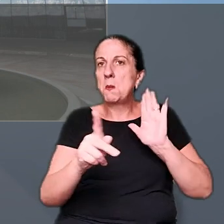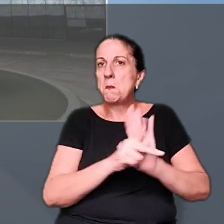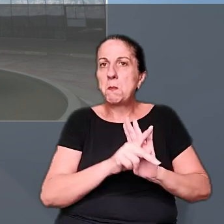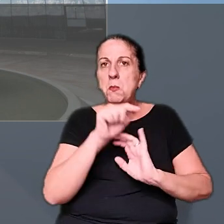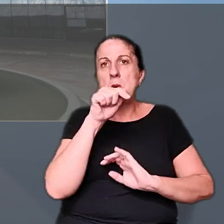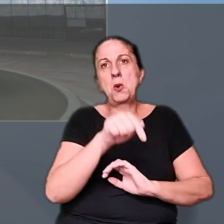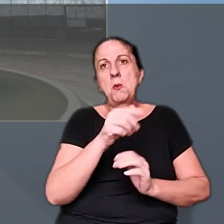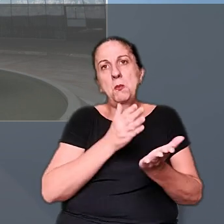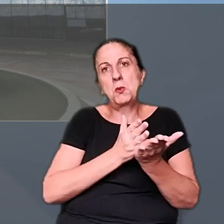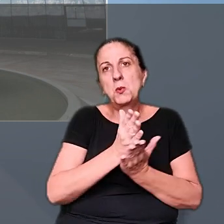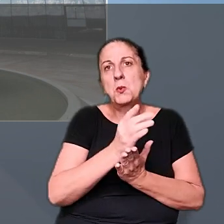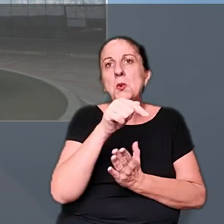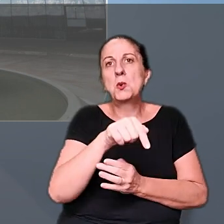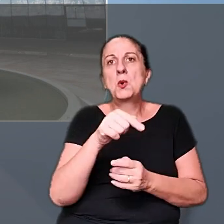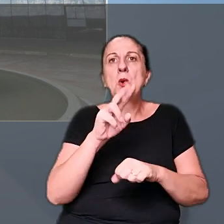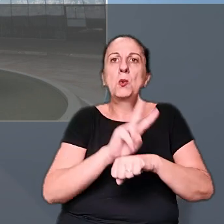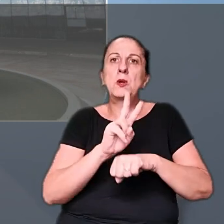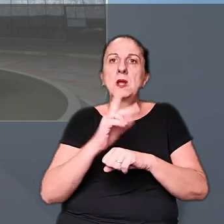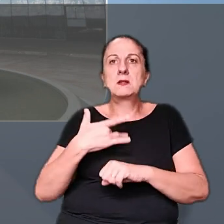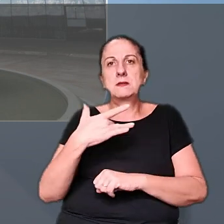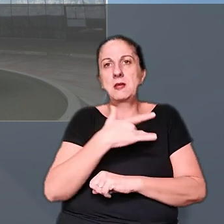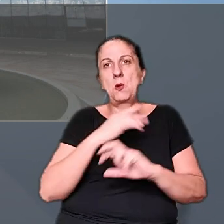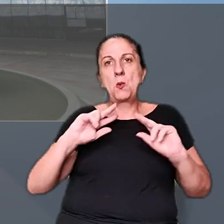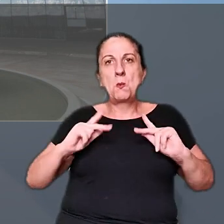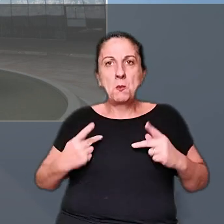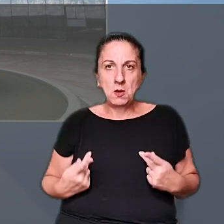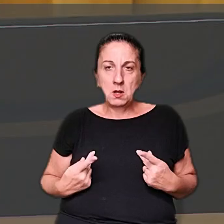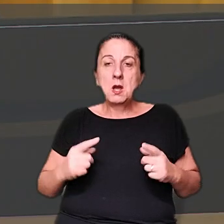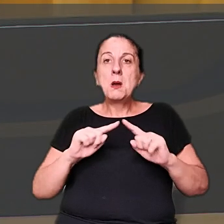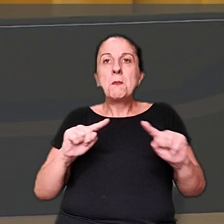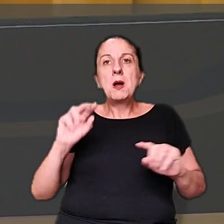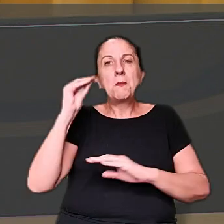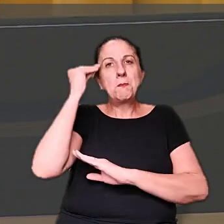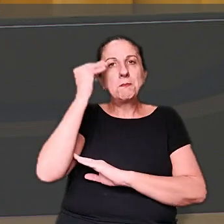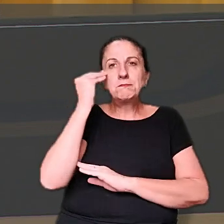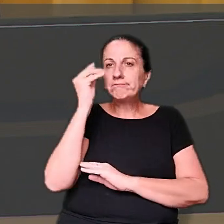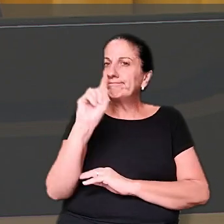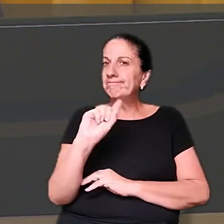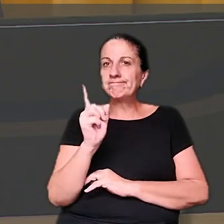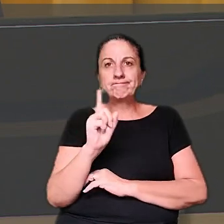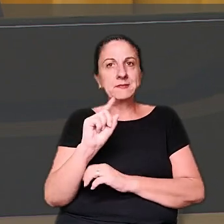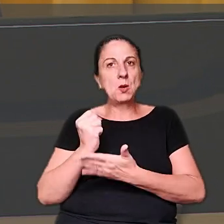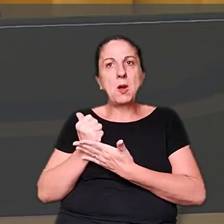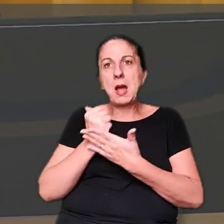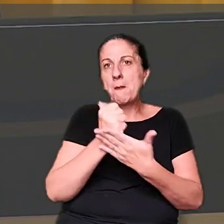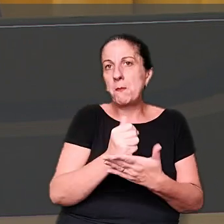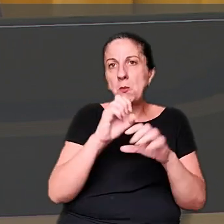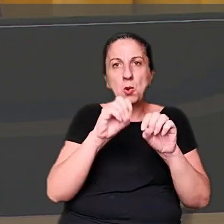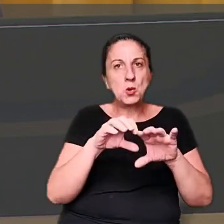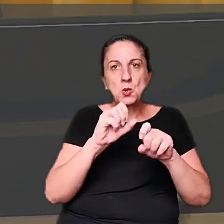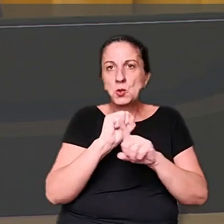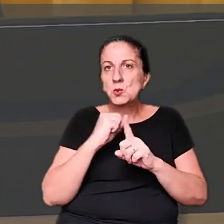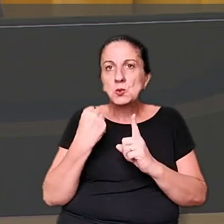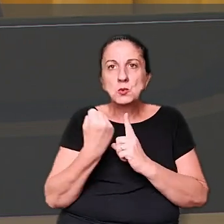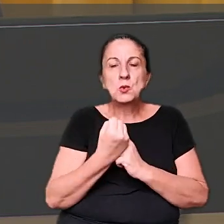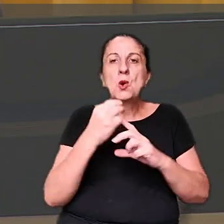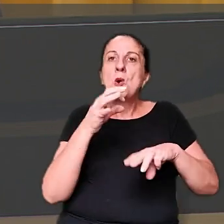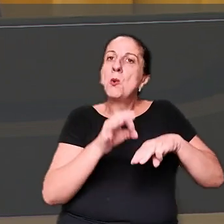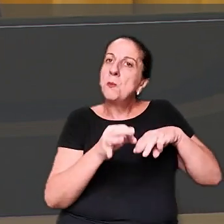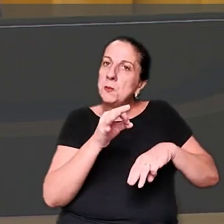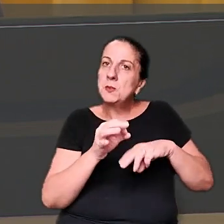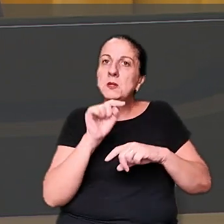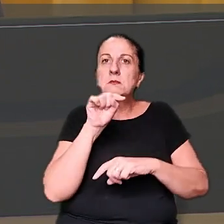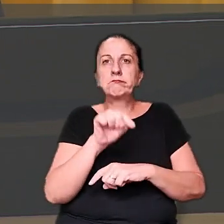em estabelecimento destinado aos cuidados da saúde humana. Apesar de a psicóloga não ser agente de apoio